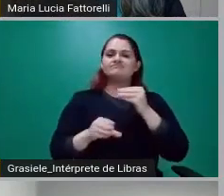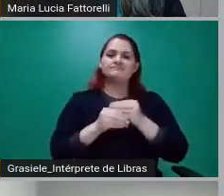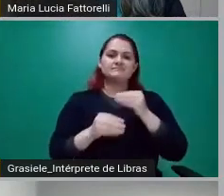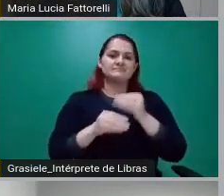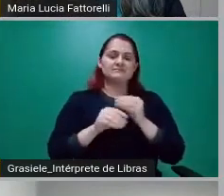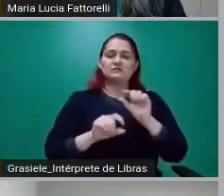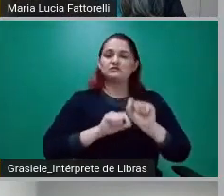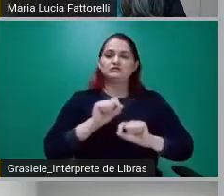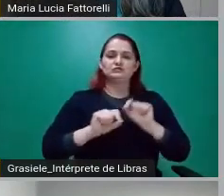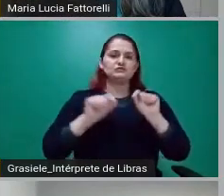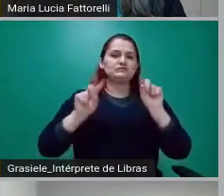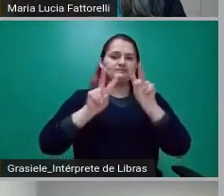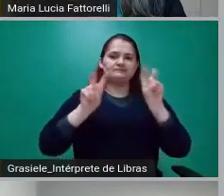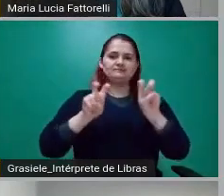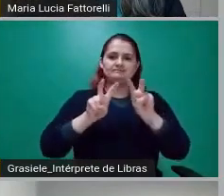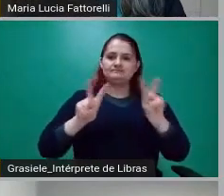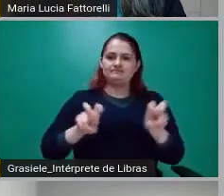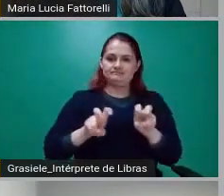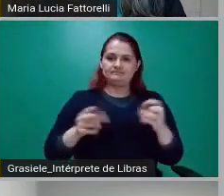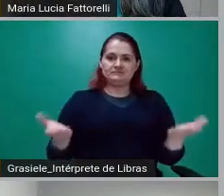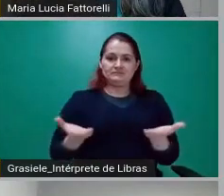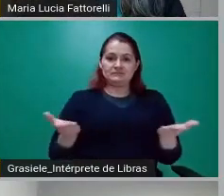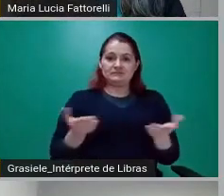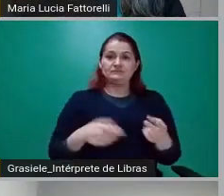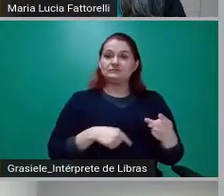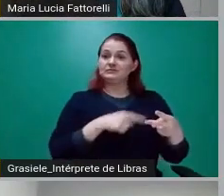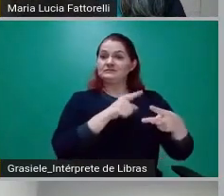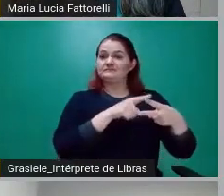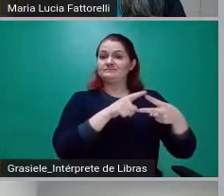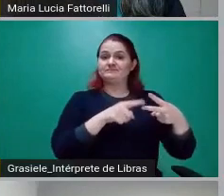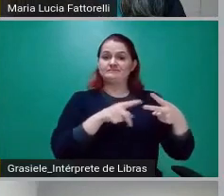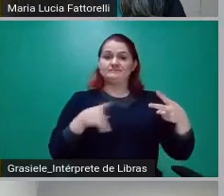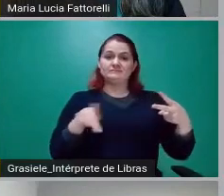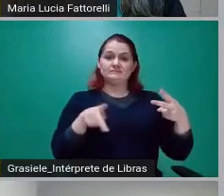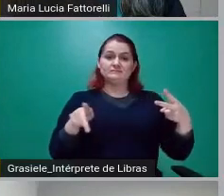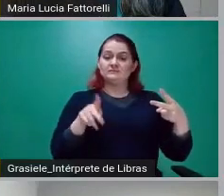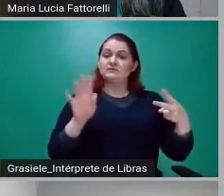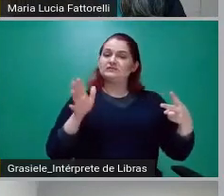sobre as premissas, as ideias